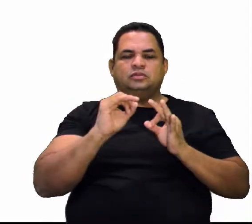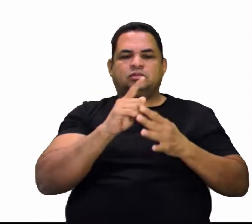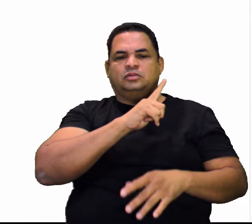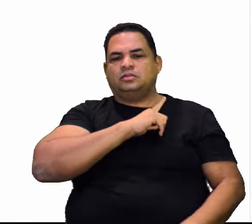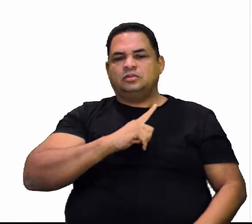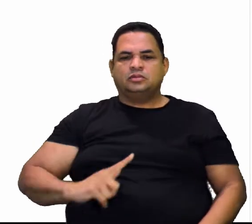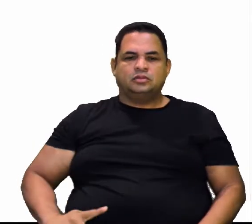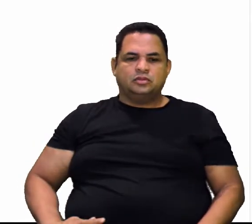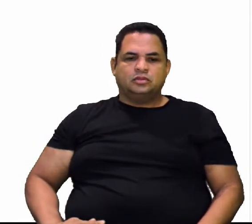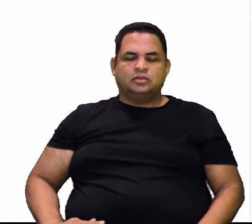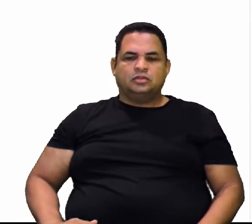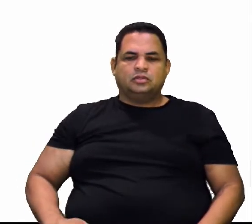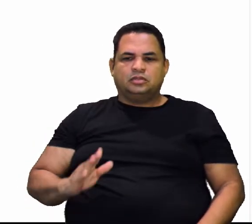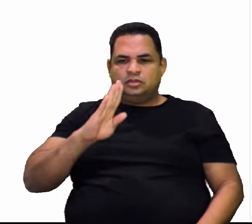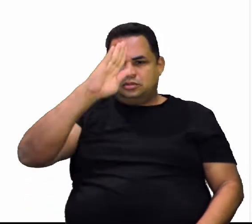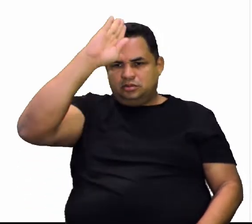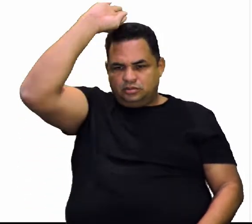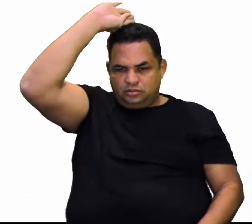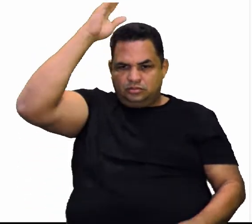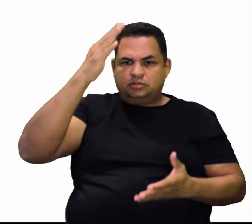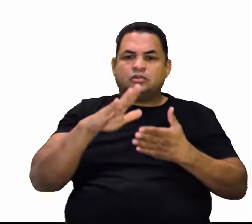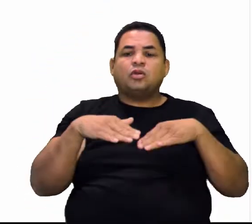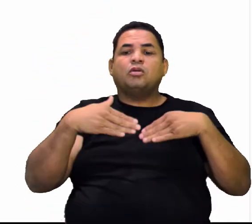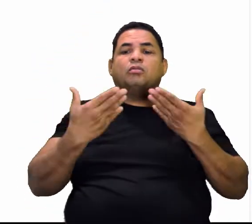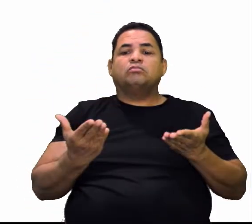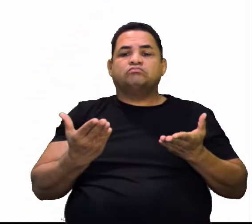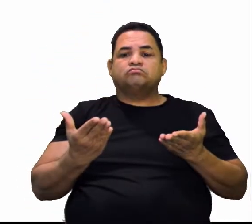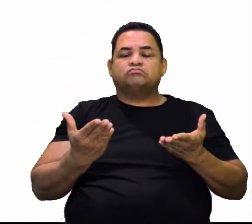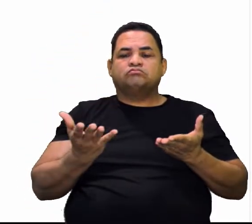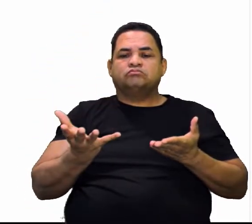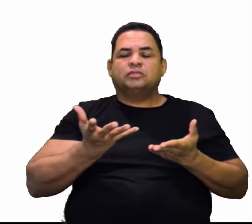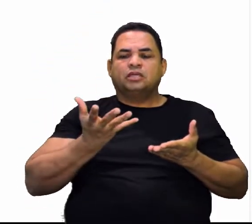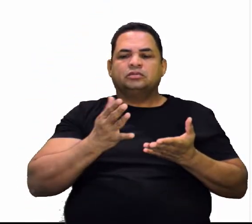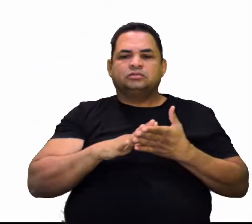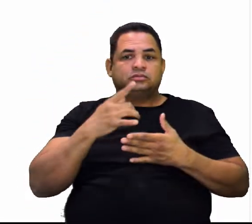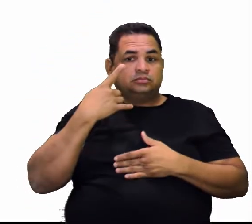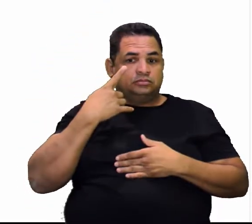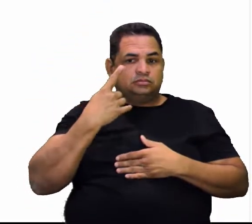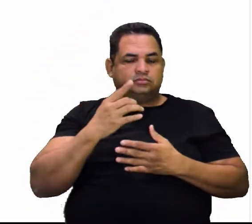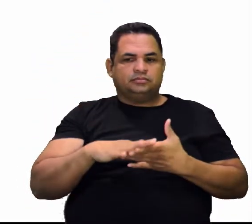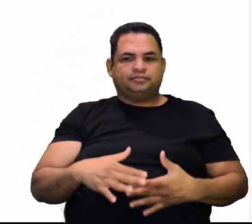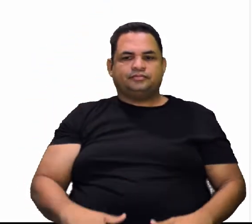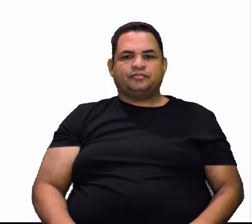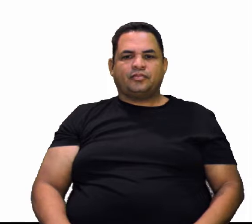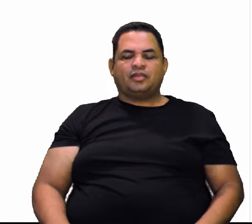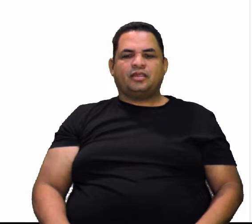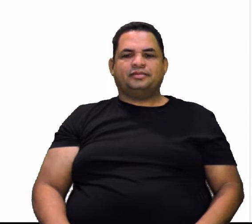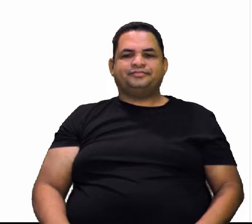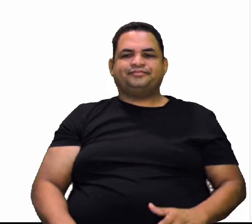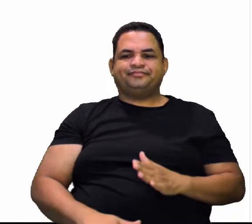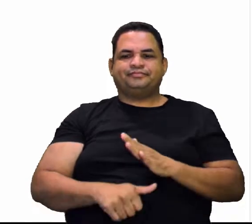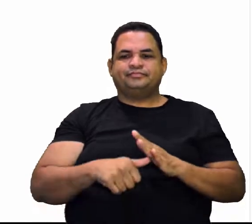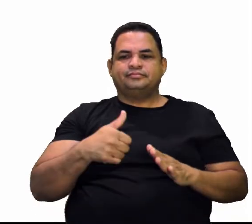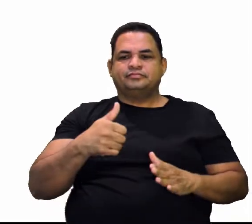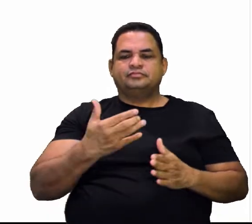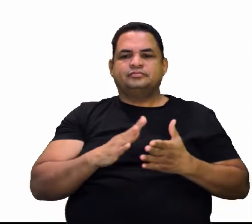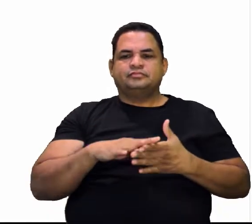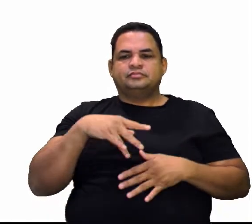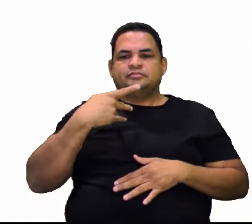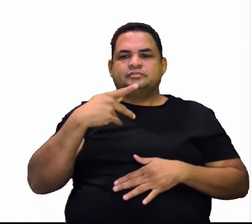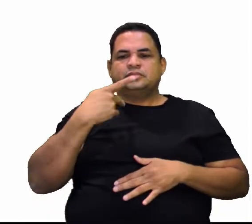de governo em Roma. Qual foi a primeira forma de governo em Roma? É isso que eu quero que vocês observem. A primeira forma de governo em Roma, nós